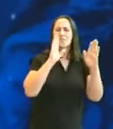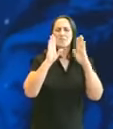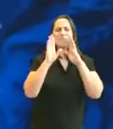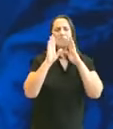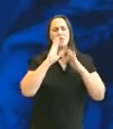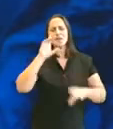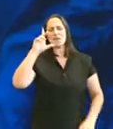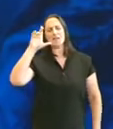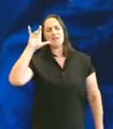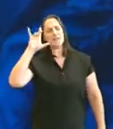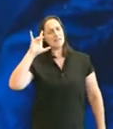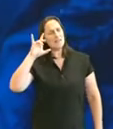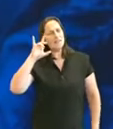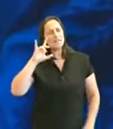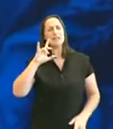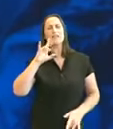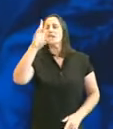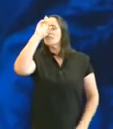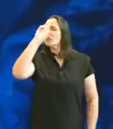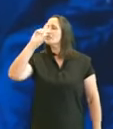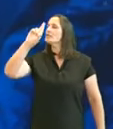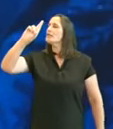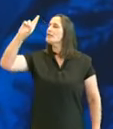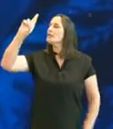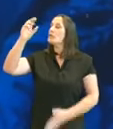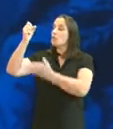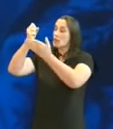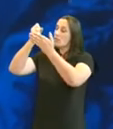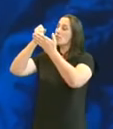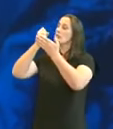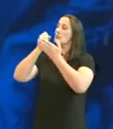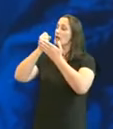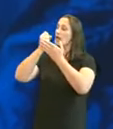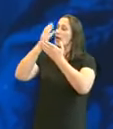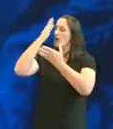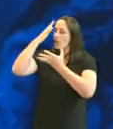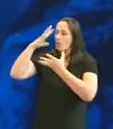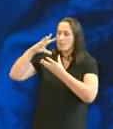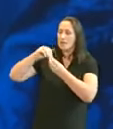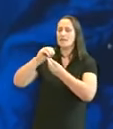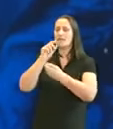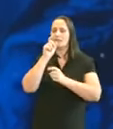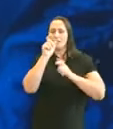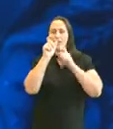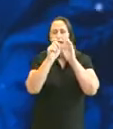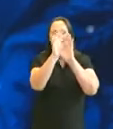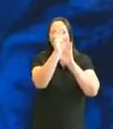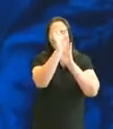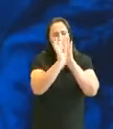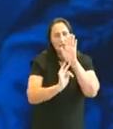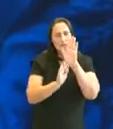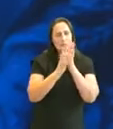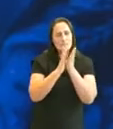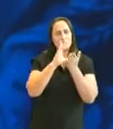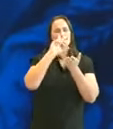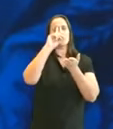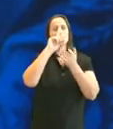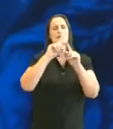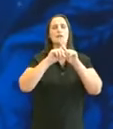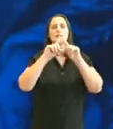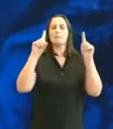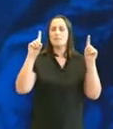comunicação, que o Senhor não apenas nos ajude a compreender as palavras do texto bíblico, mas